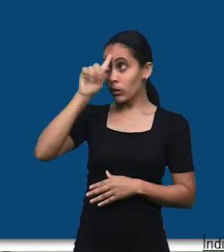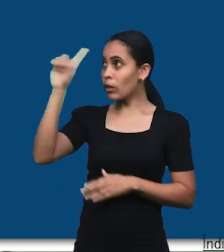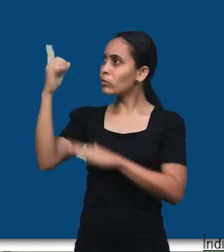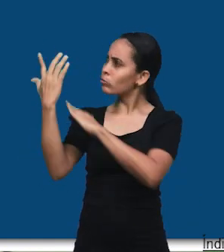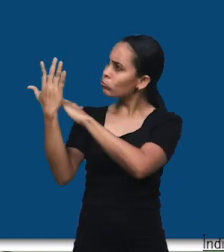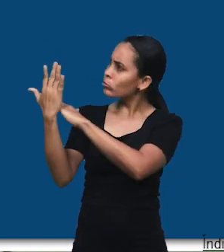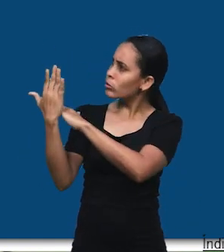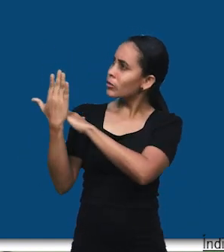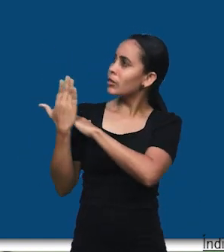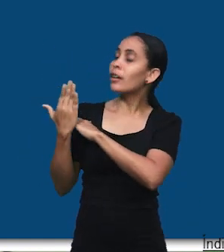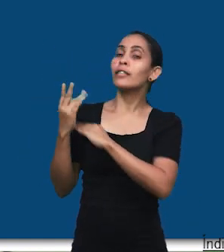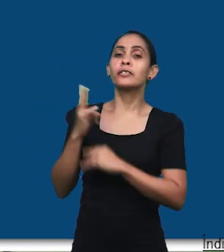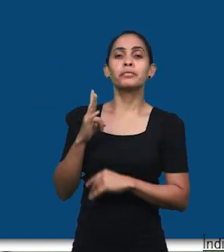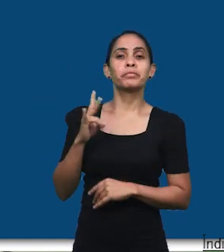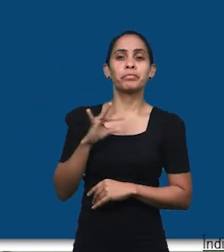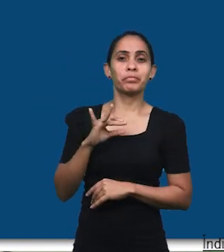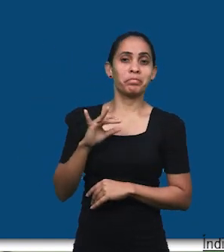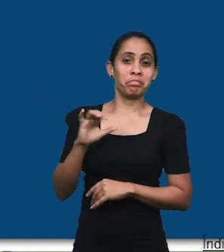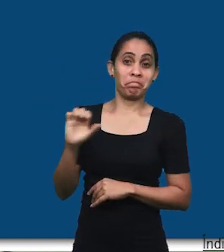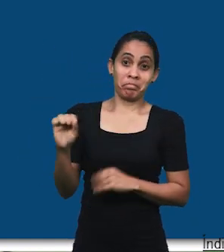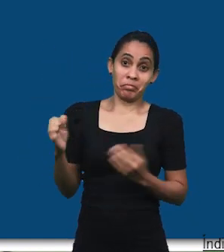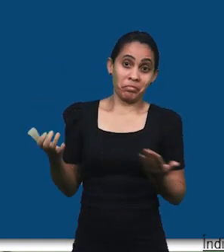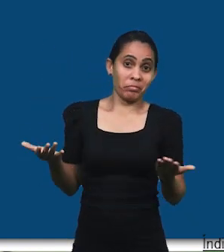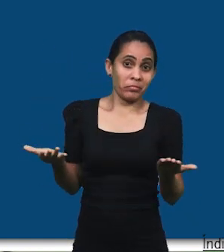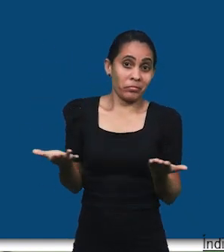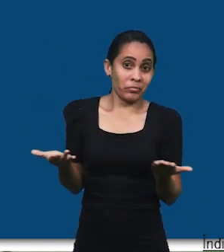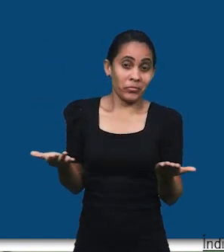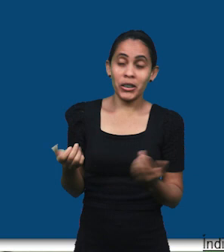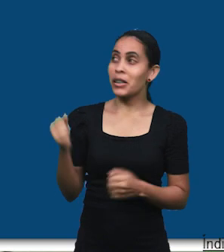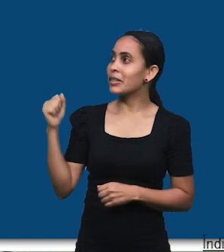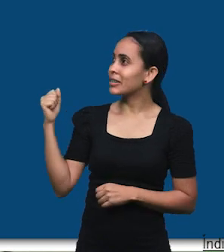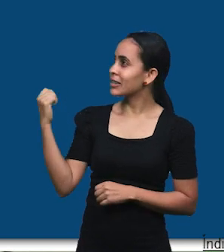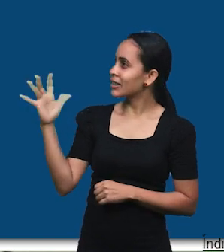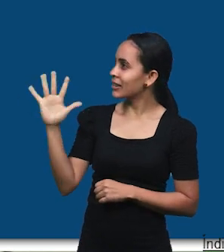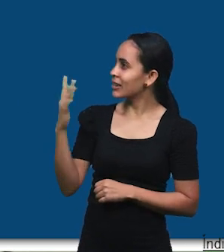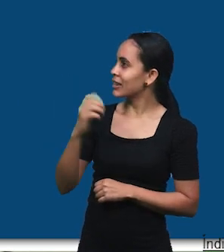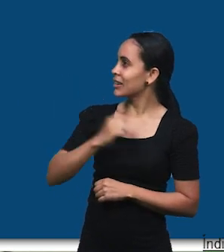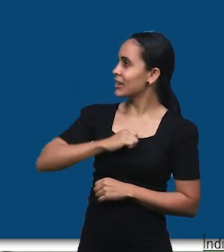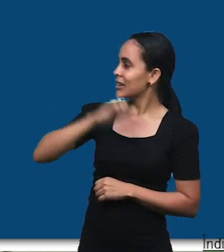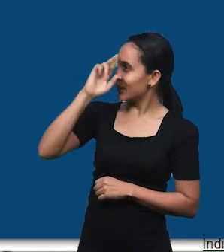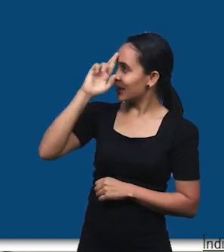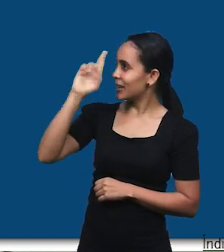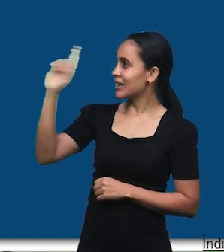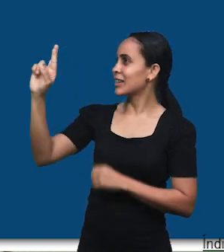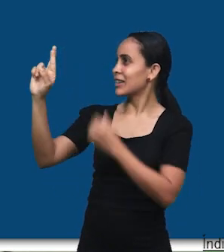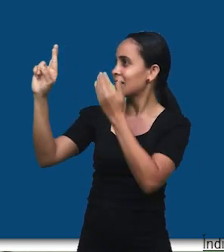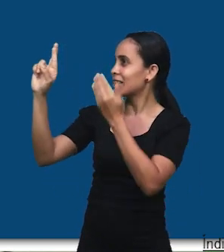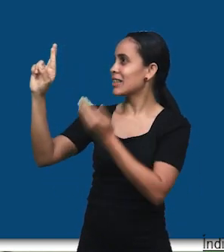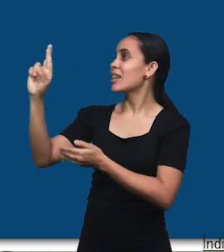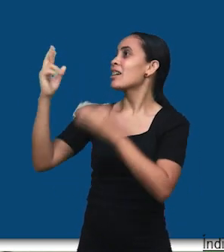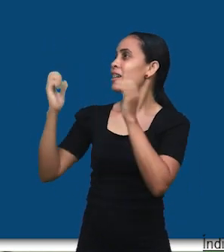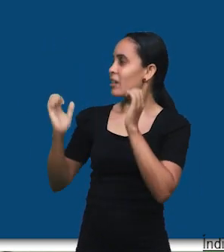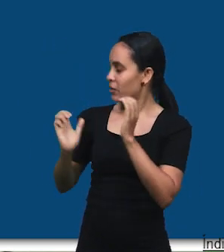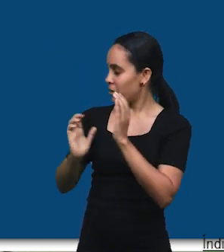mim, e o que me resta é louvar,